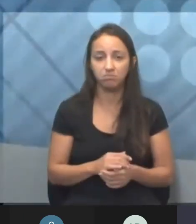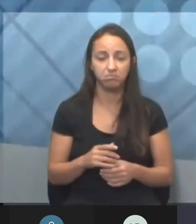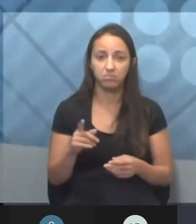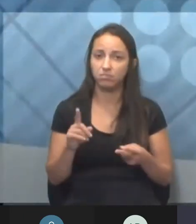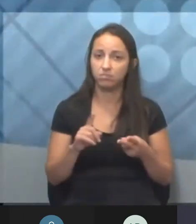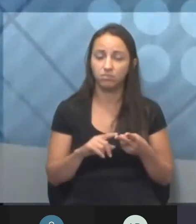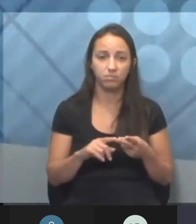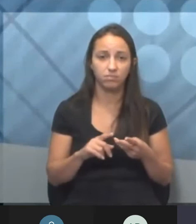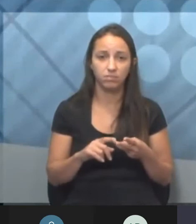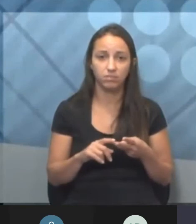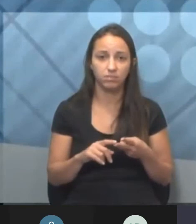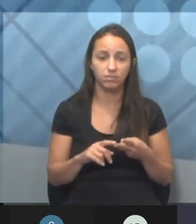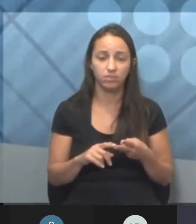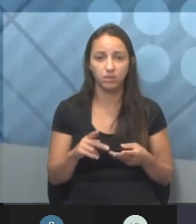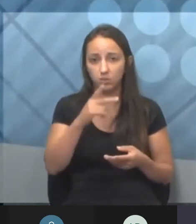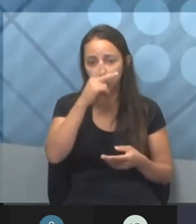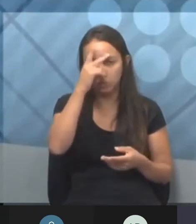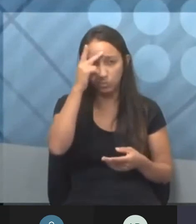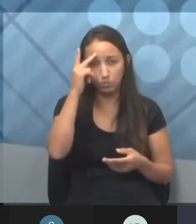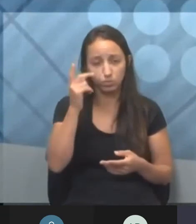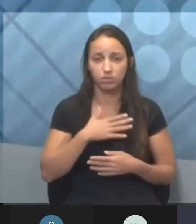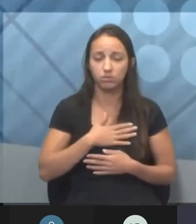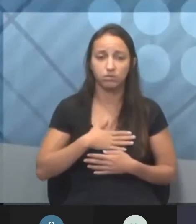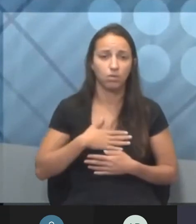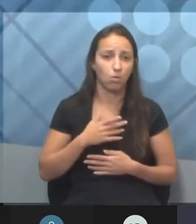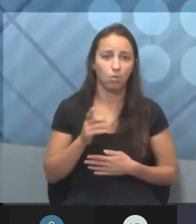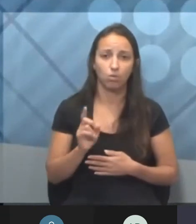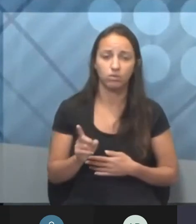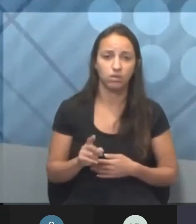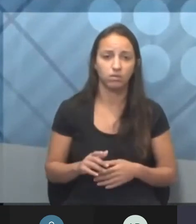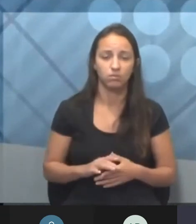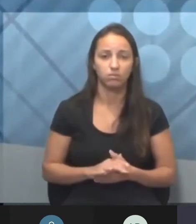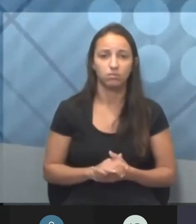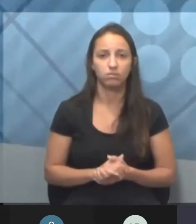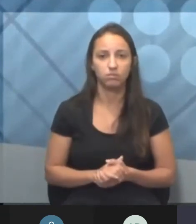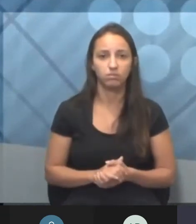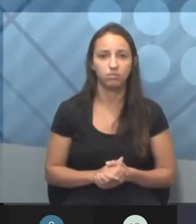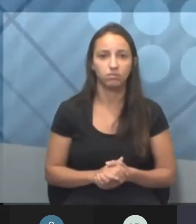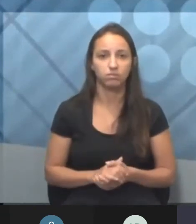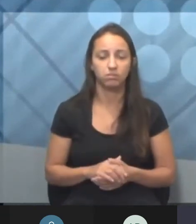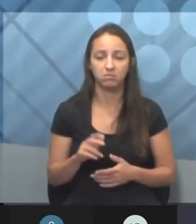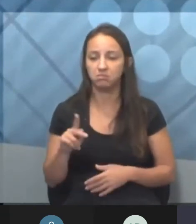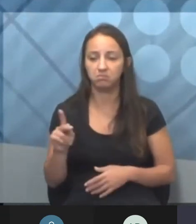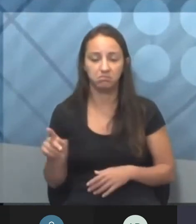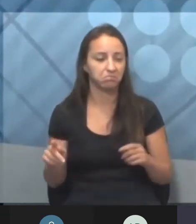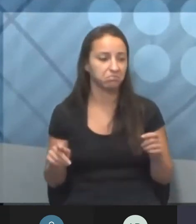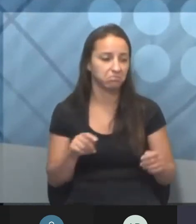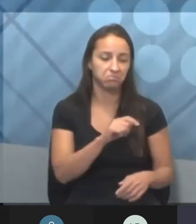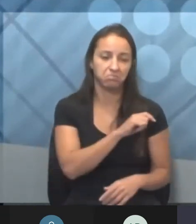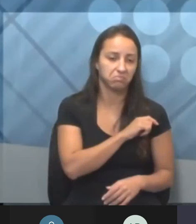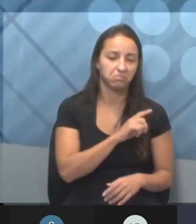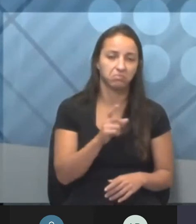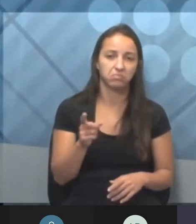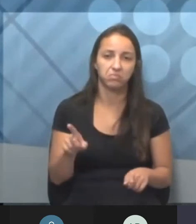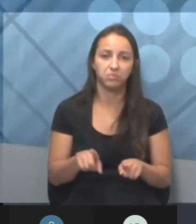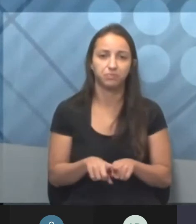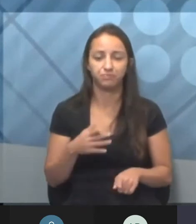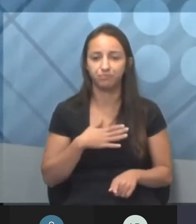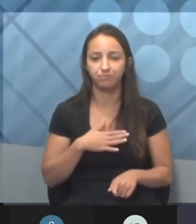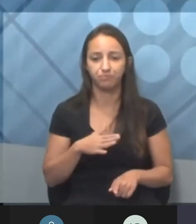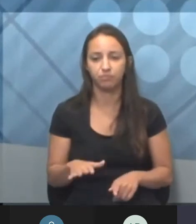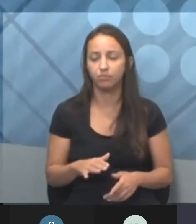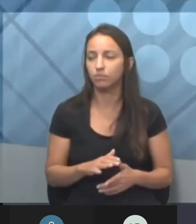foi nem o menos preferido, nem o mais preferido de ninguém, nem professores, nem alunos. E os